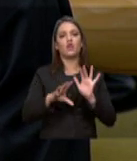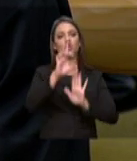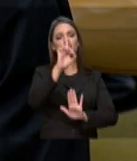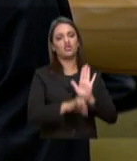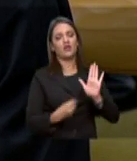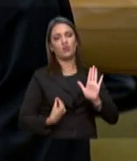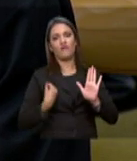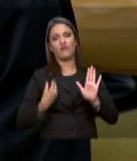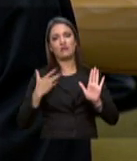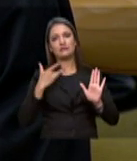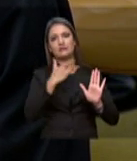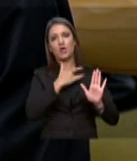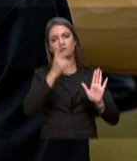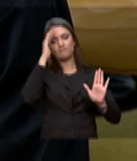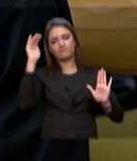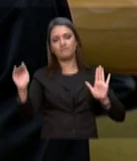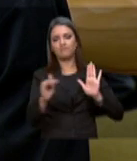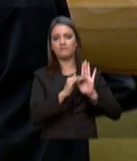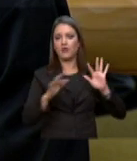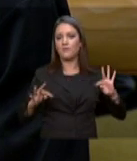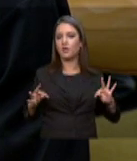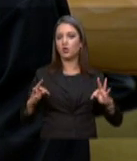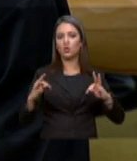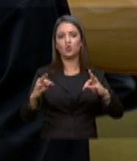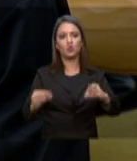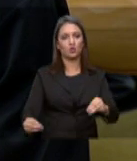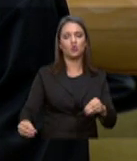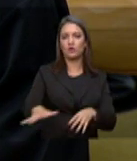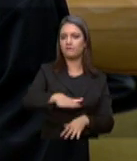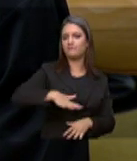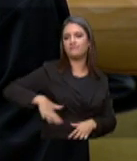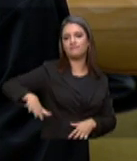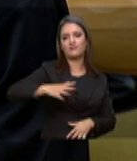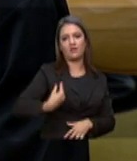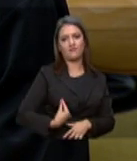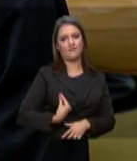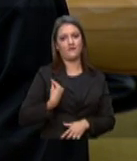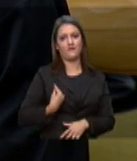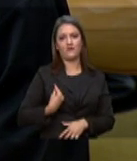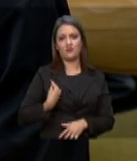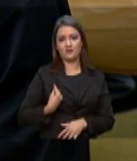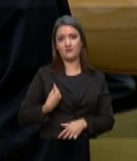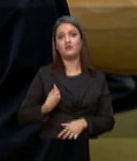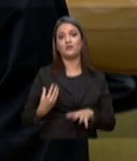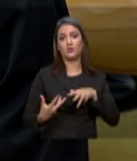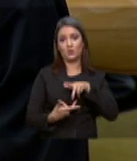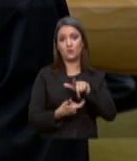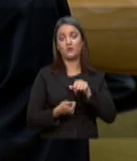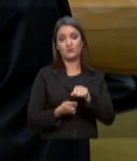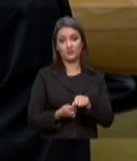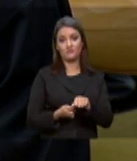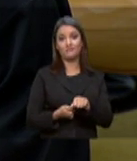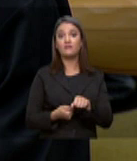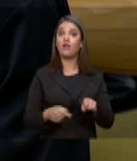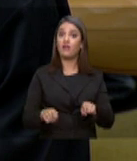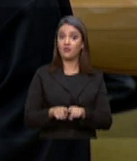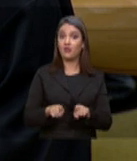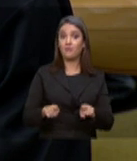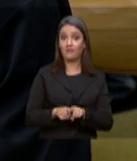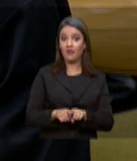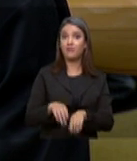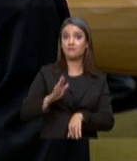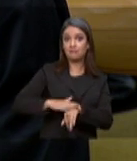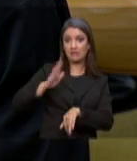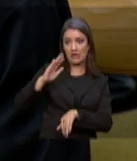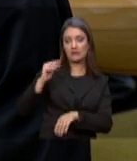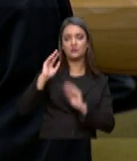vida e à saúde de todas as espécies vivas existentes no planeta, com especial destaque para o